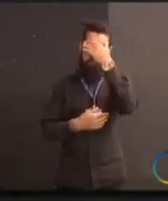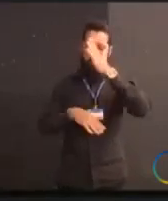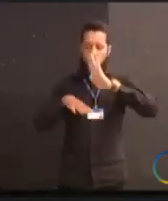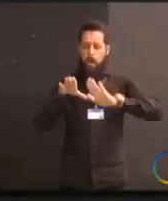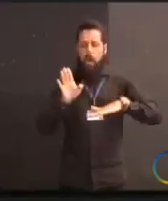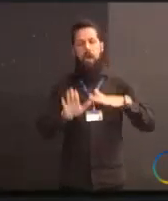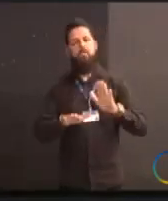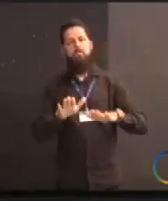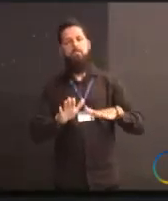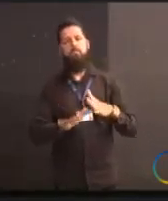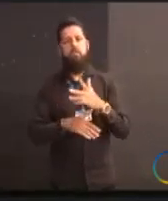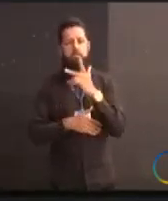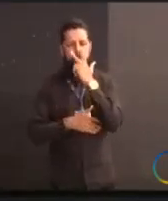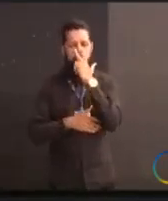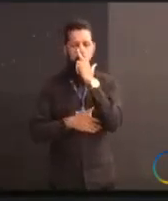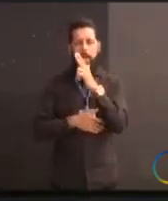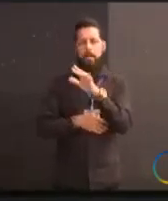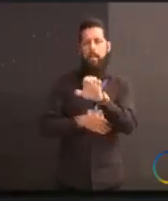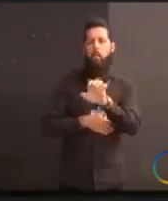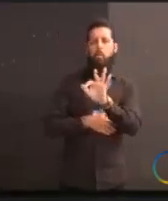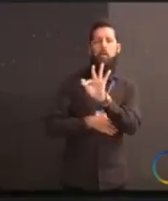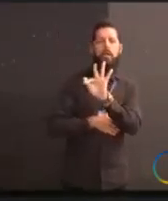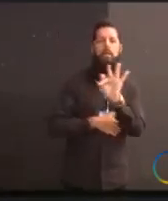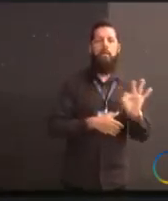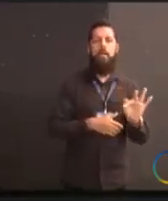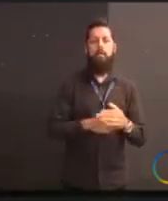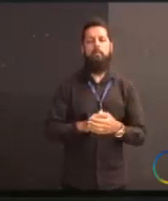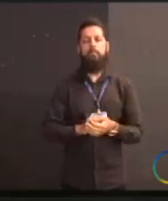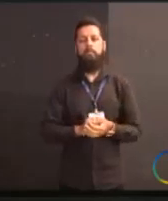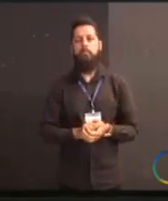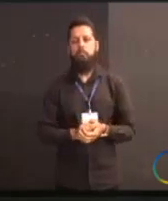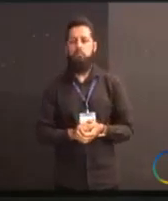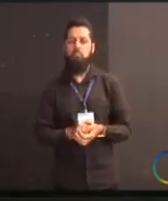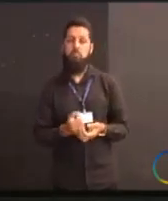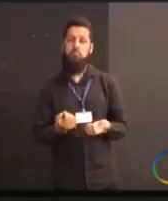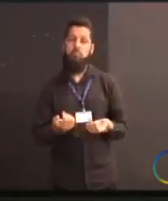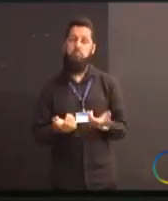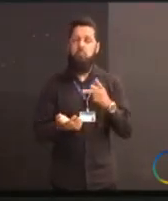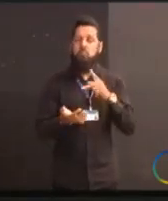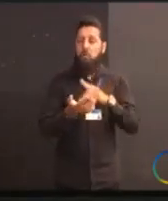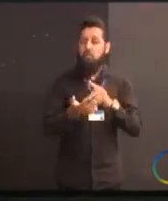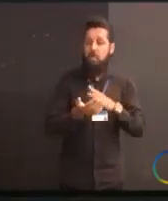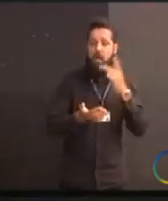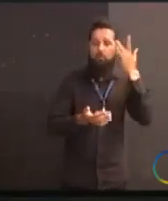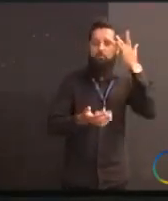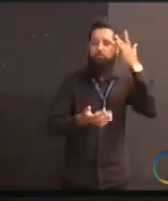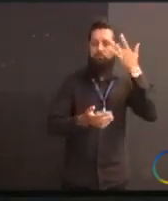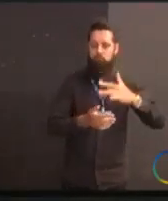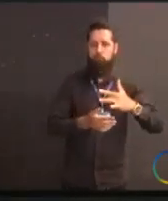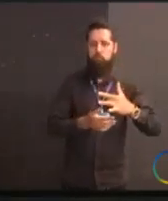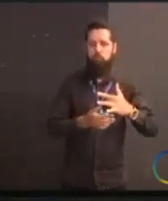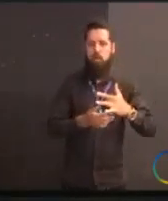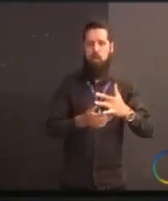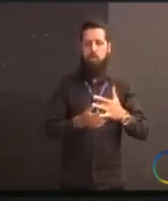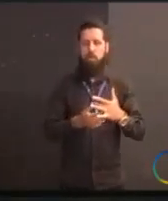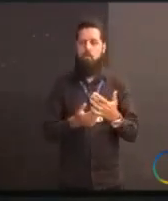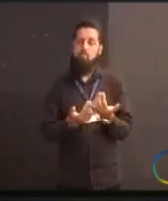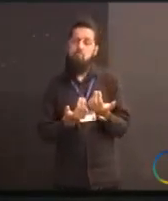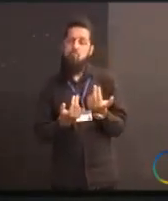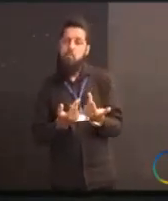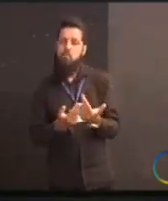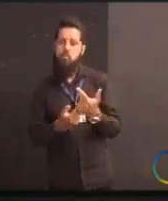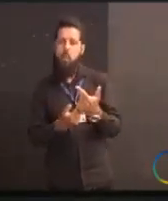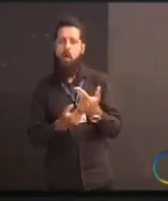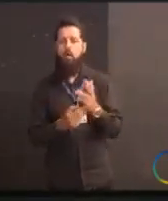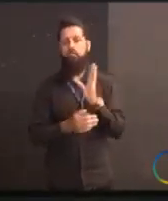Se era, eu não sei. Como eu disse ontem aqui, nesse bate-papo com vocês, ele